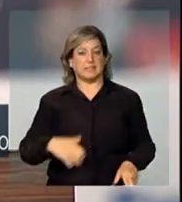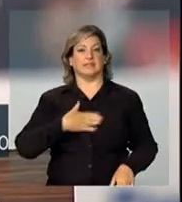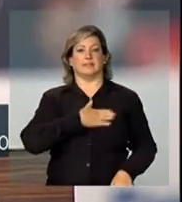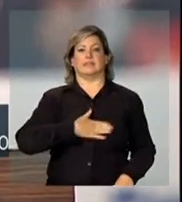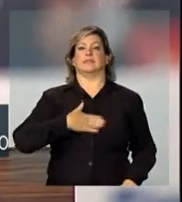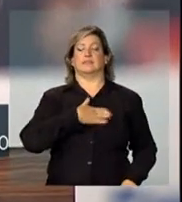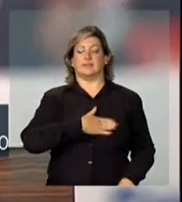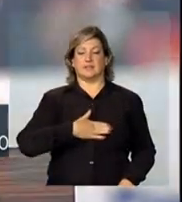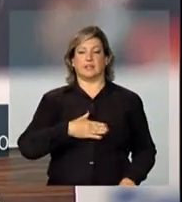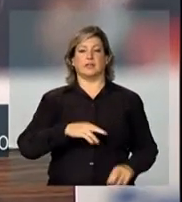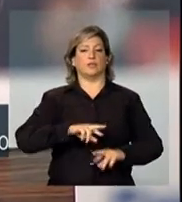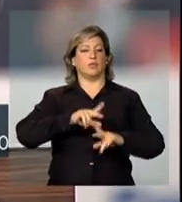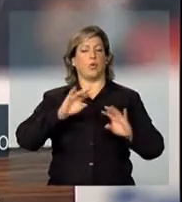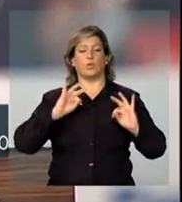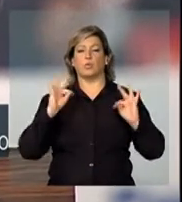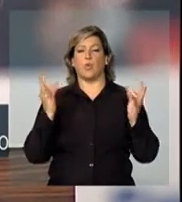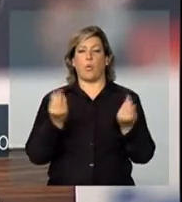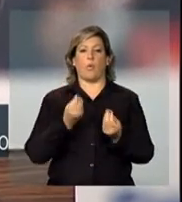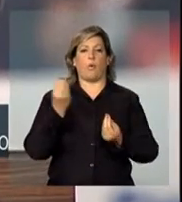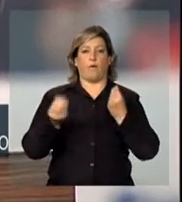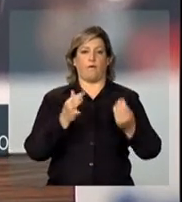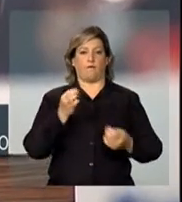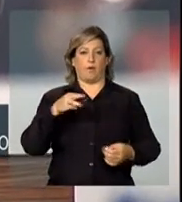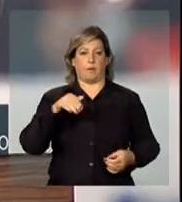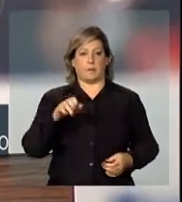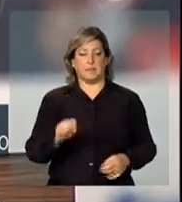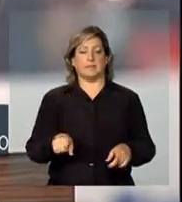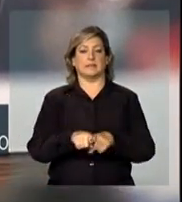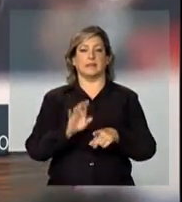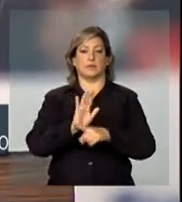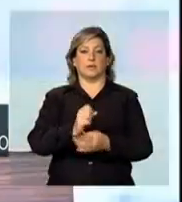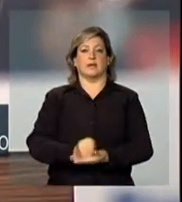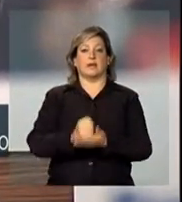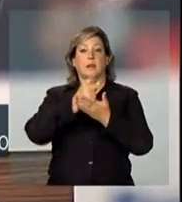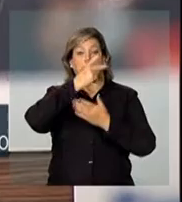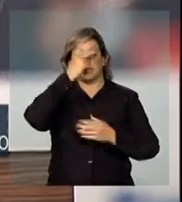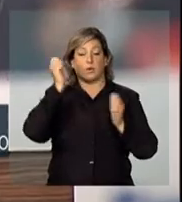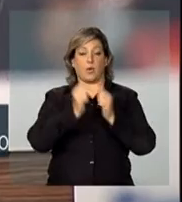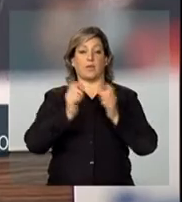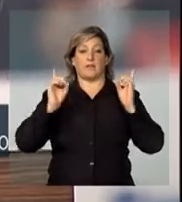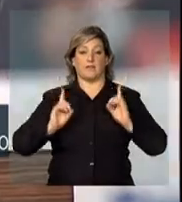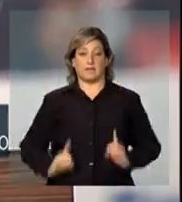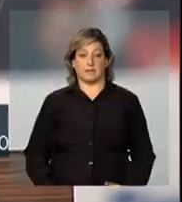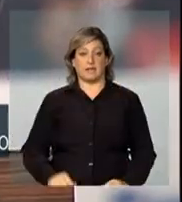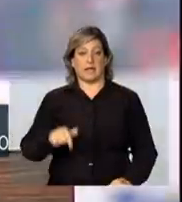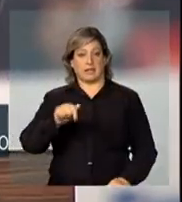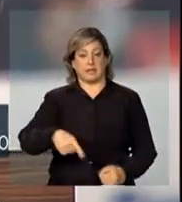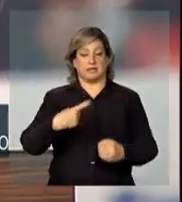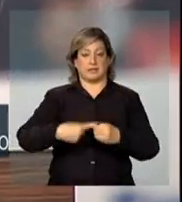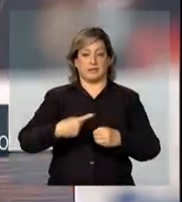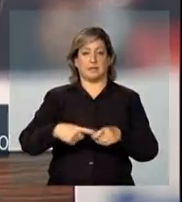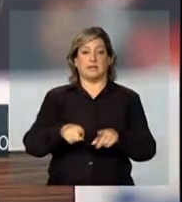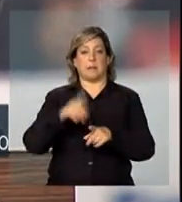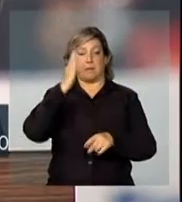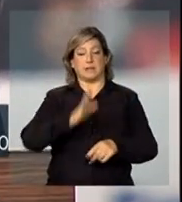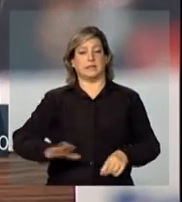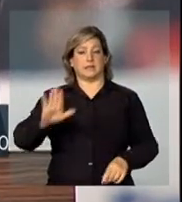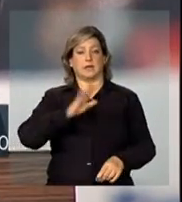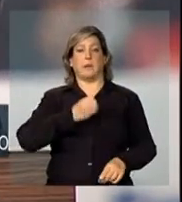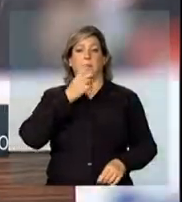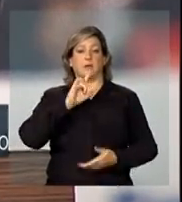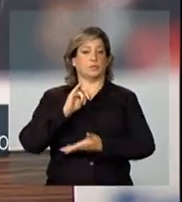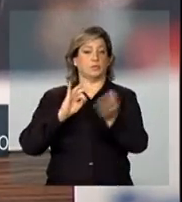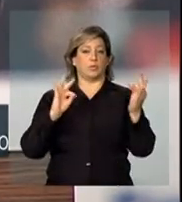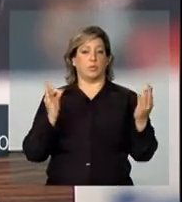de todas as formas e promove a pessoa com deficiência no nosso município e no Brasil Bom dia a